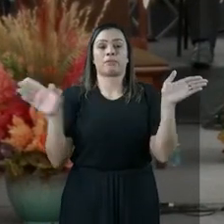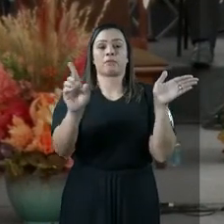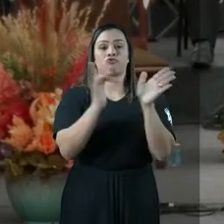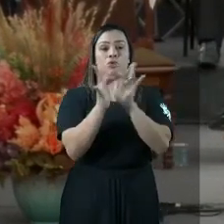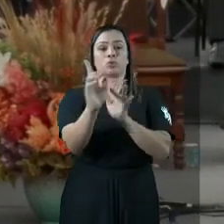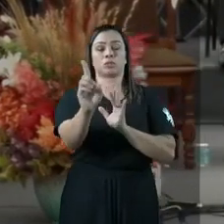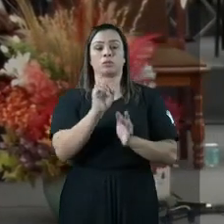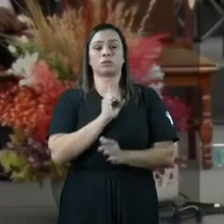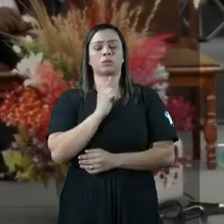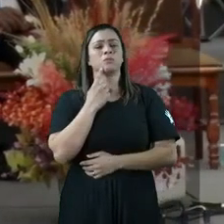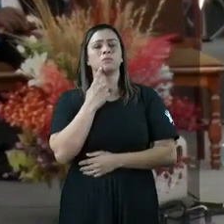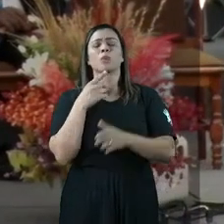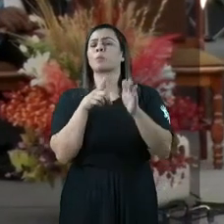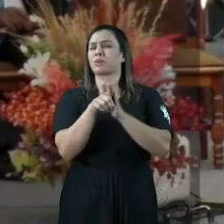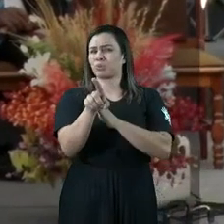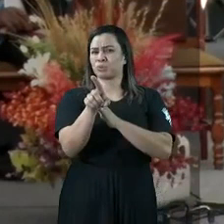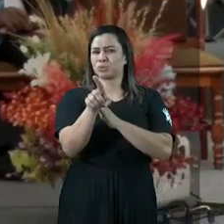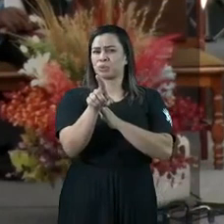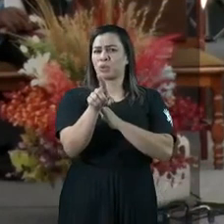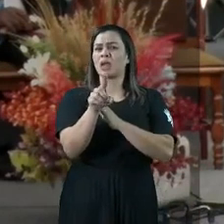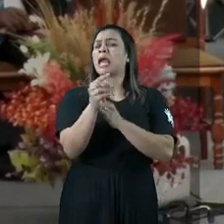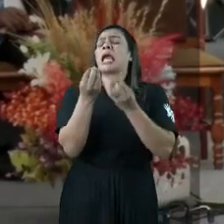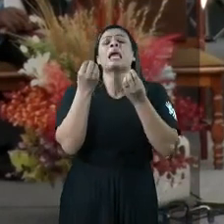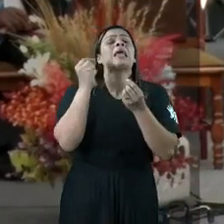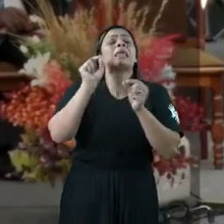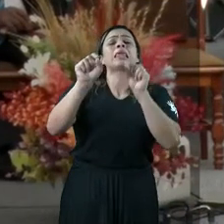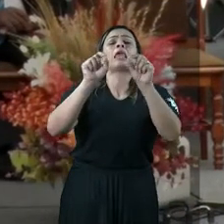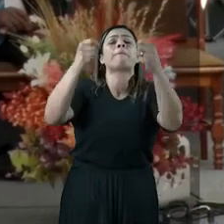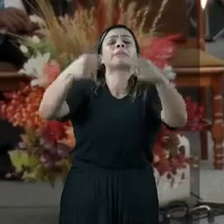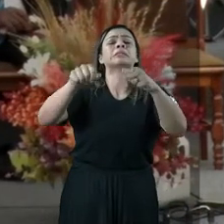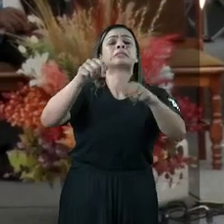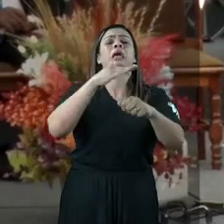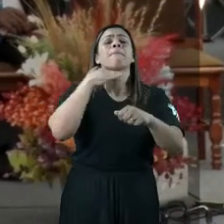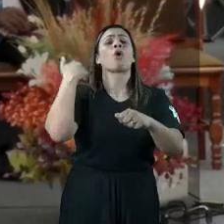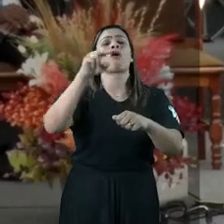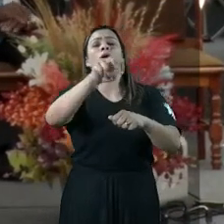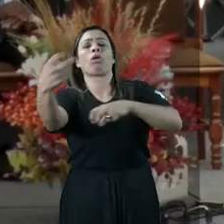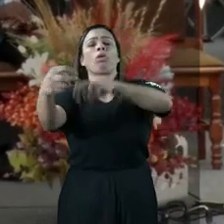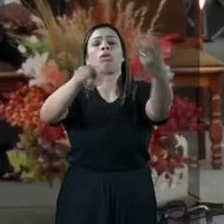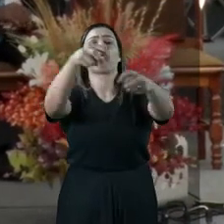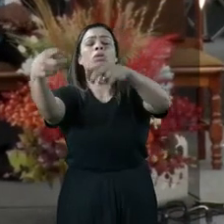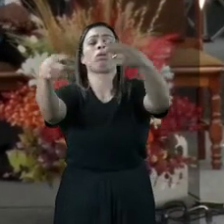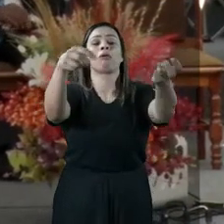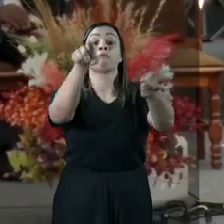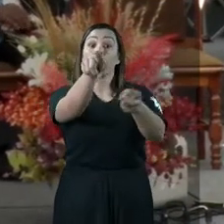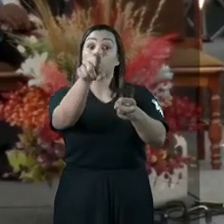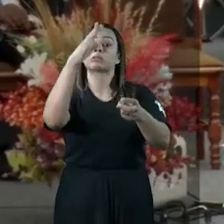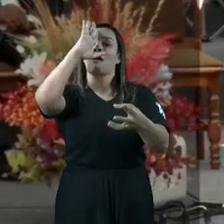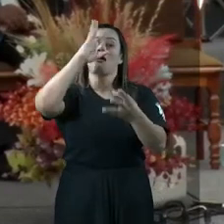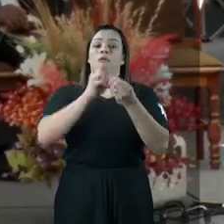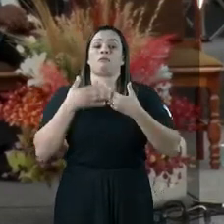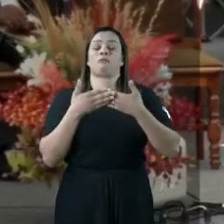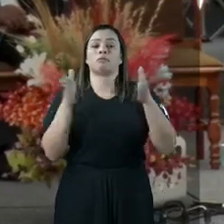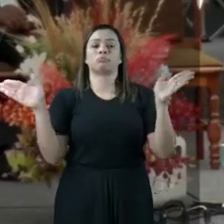Quem mais vai precisar descer a sepultura para você abrir a porta para ele entrar? Quantas desilusões amorosas vão ser preciso para